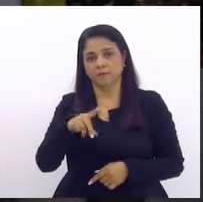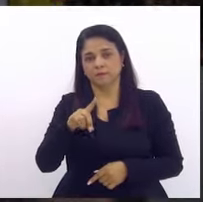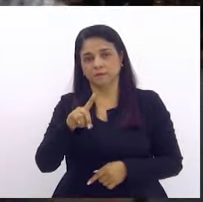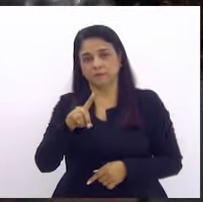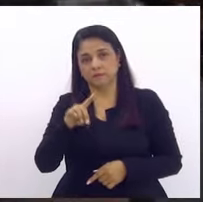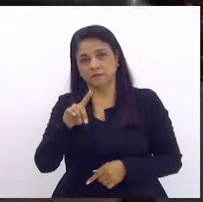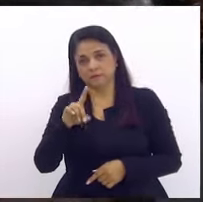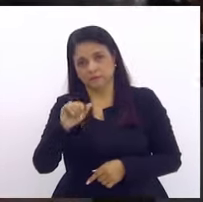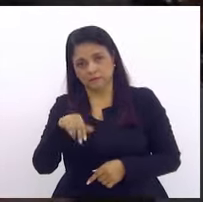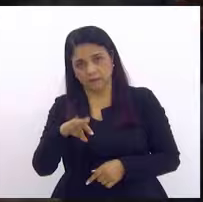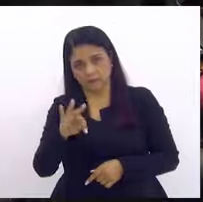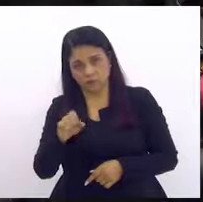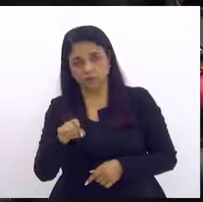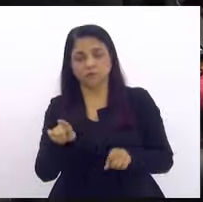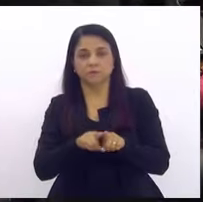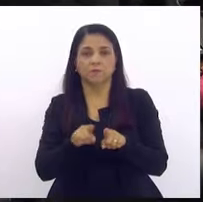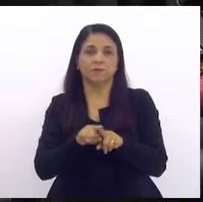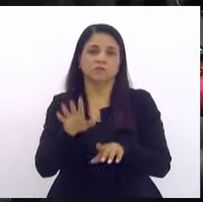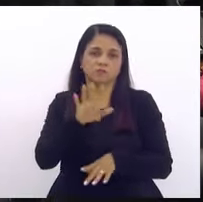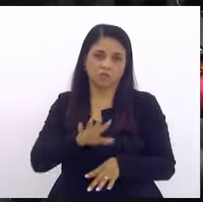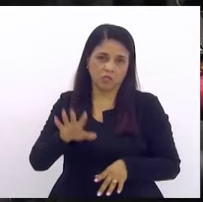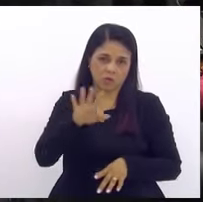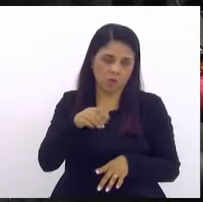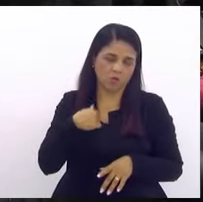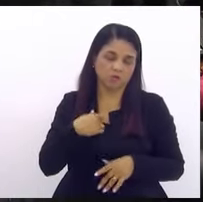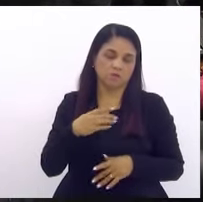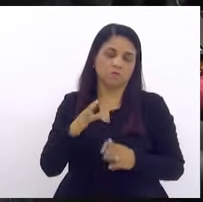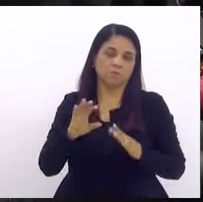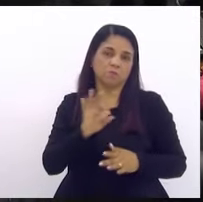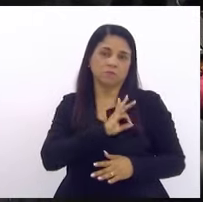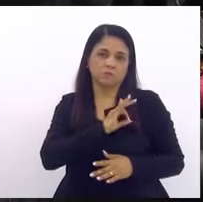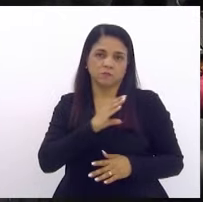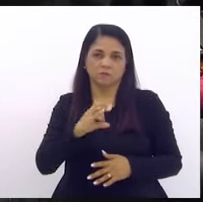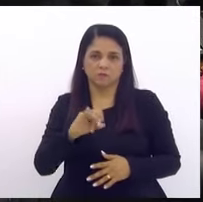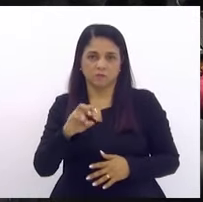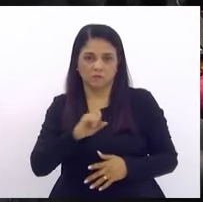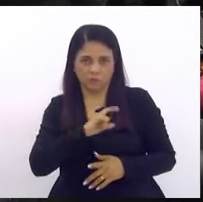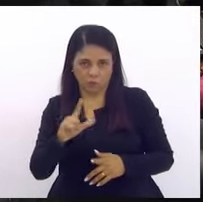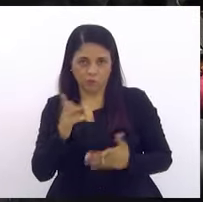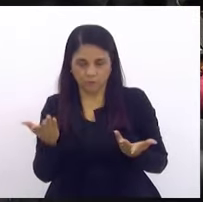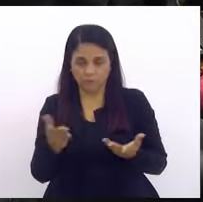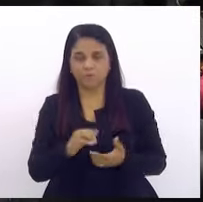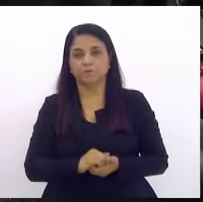Muito obrigada. Deputado Luiz Paulo.